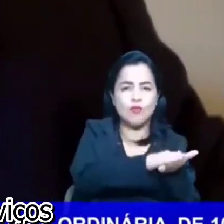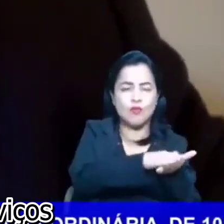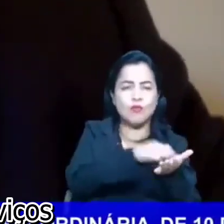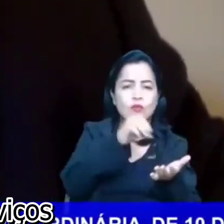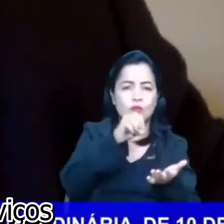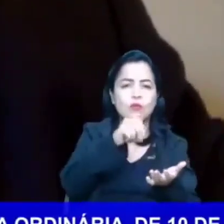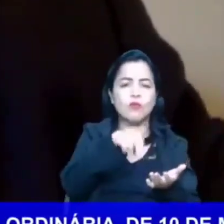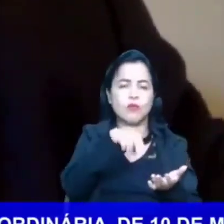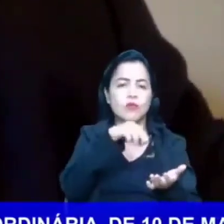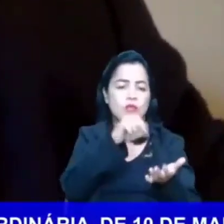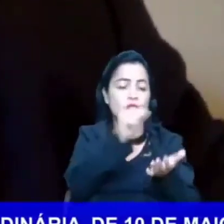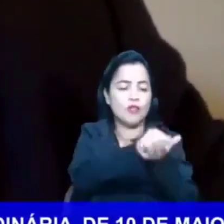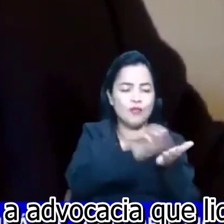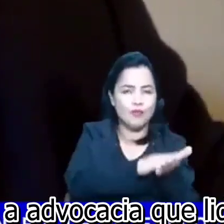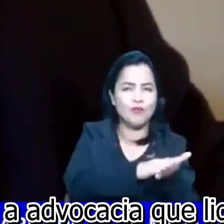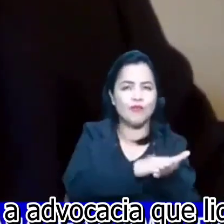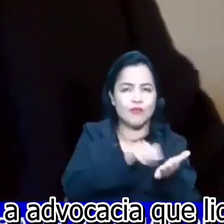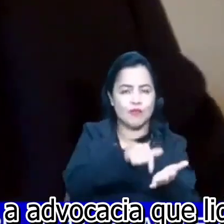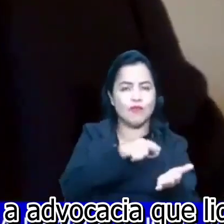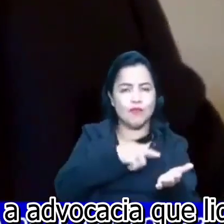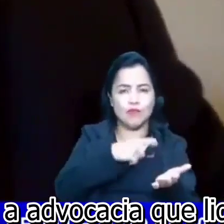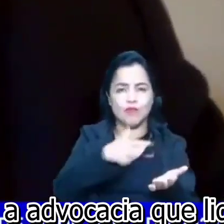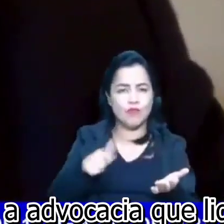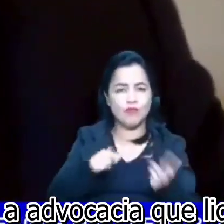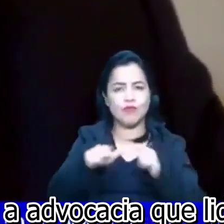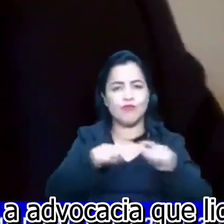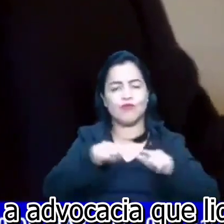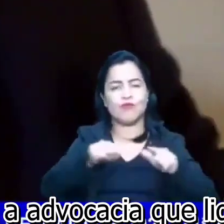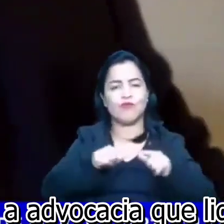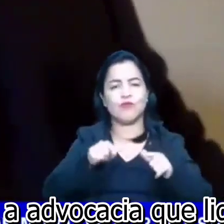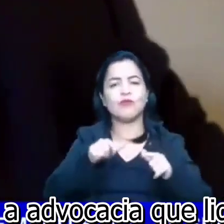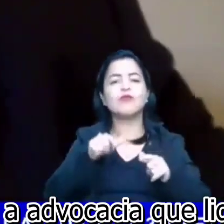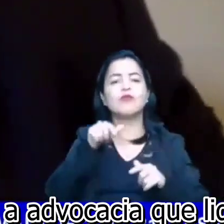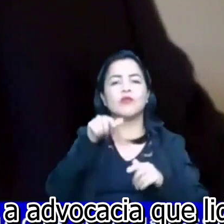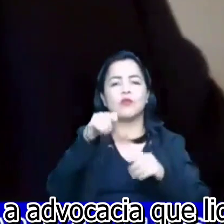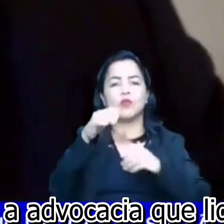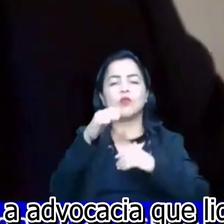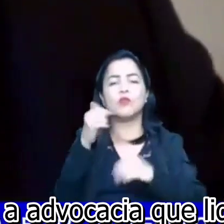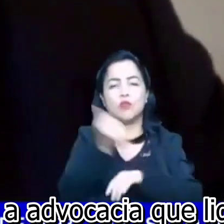tenha dos serviços dos profissionais que prestaram,